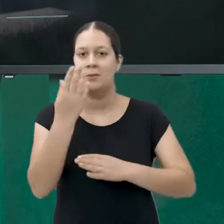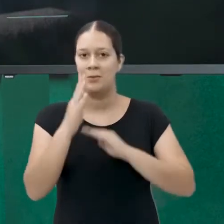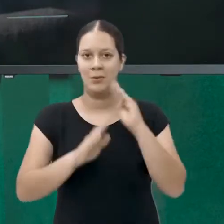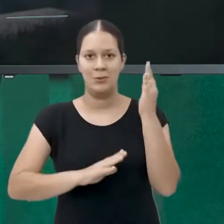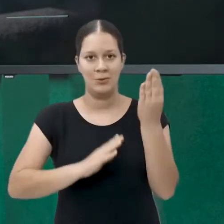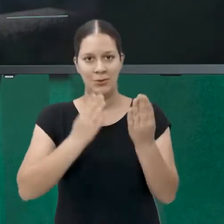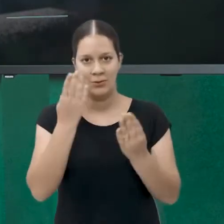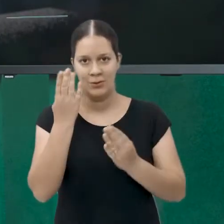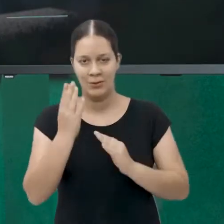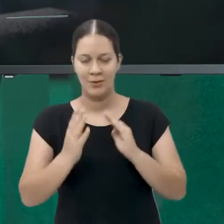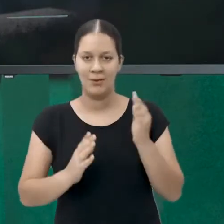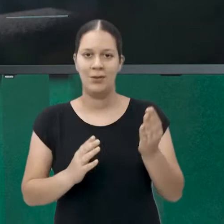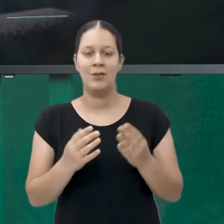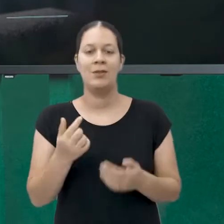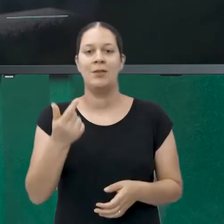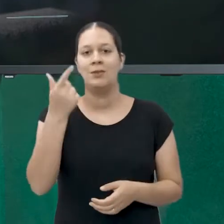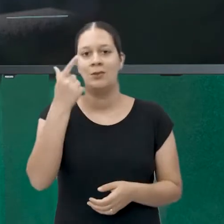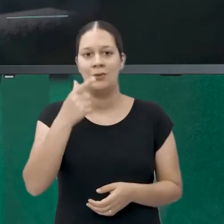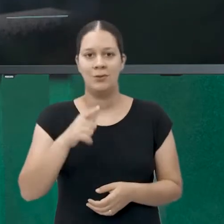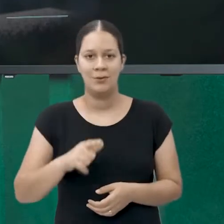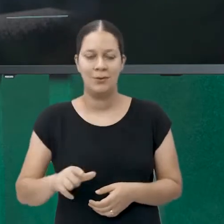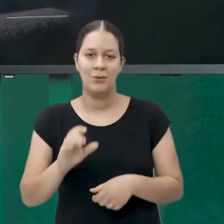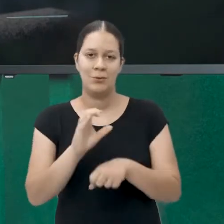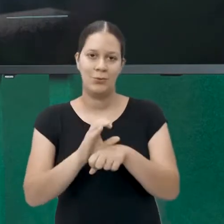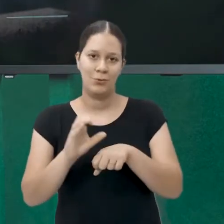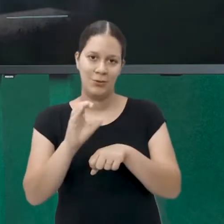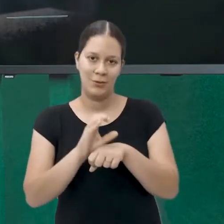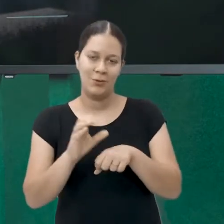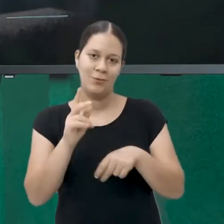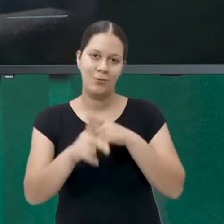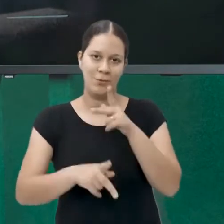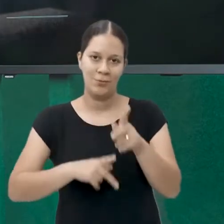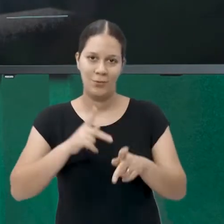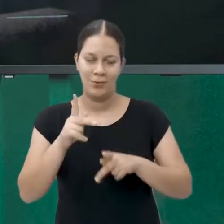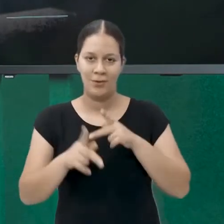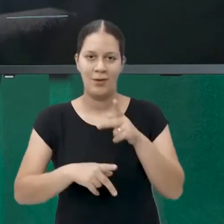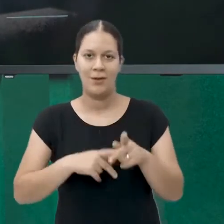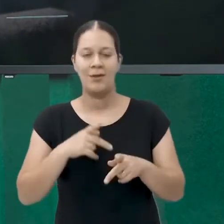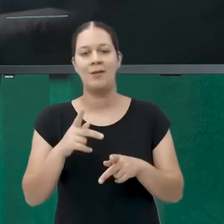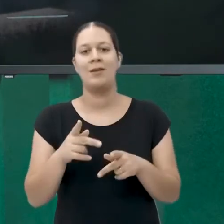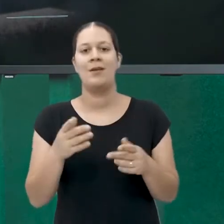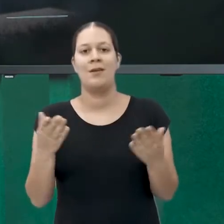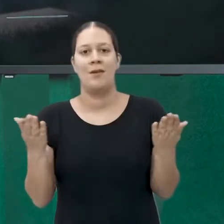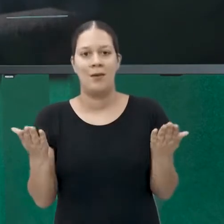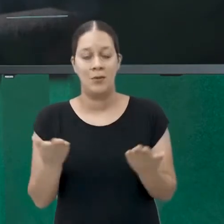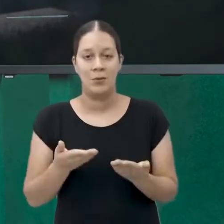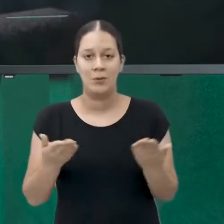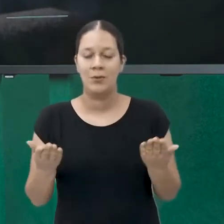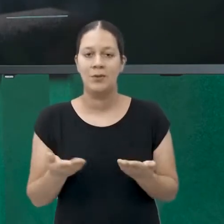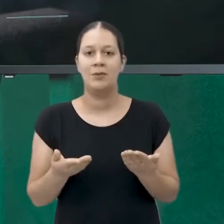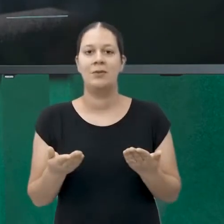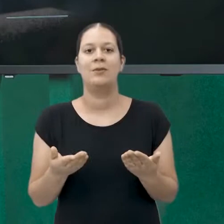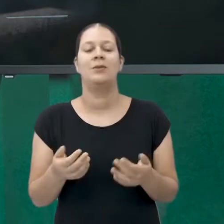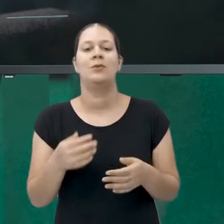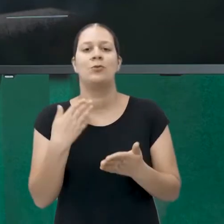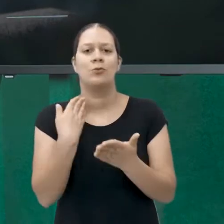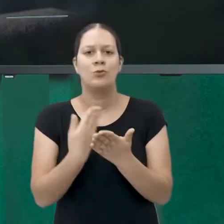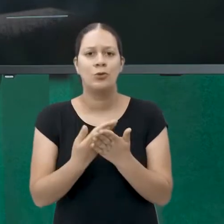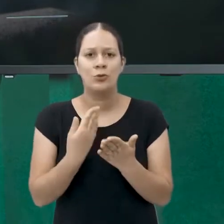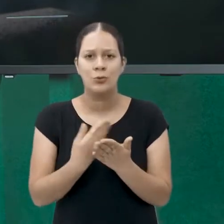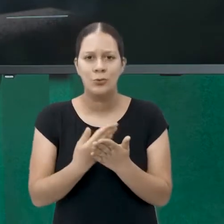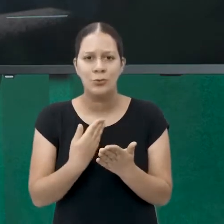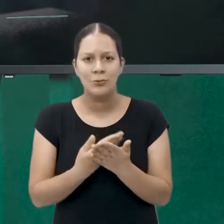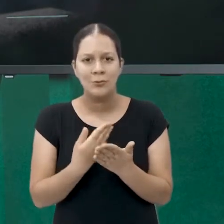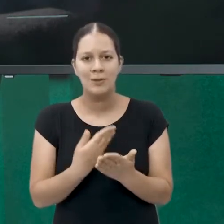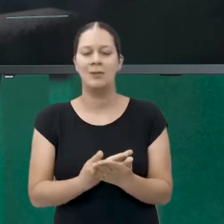tranquila, tá? Chegando aqui de novo para você do Cursinho Popular Edilson de Góes, que tá aí quebrando a cabeça, estudando feito maluco,